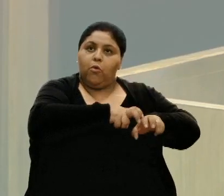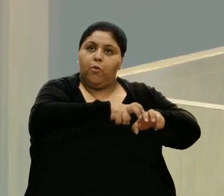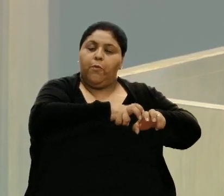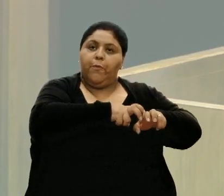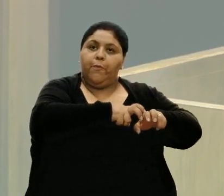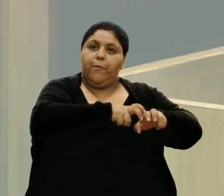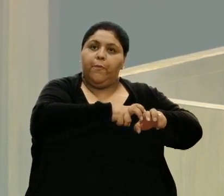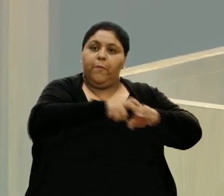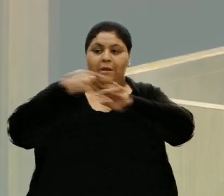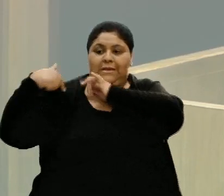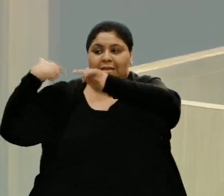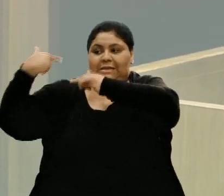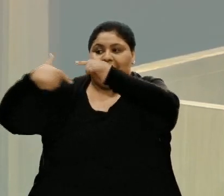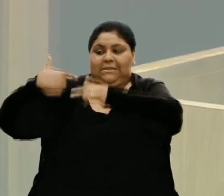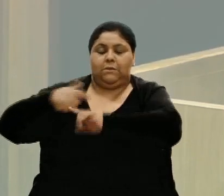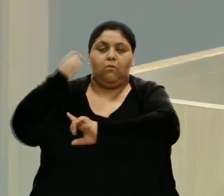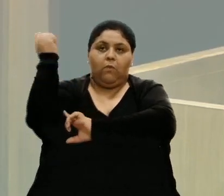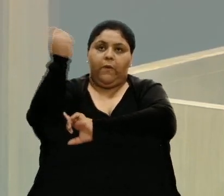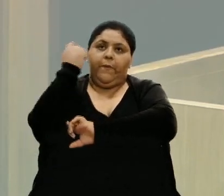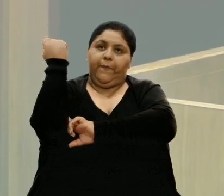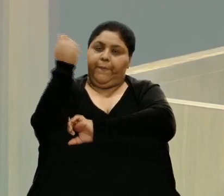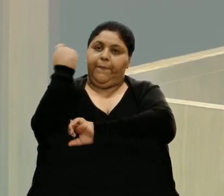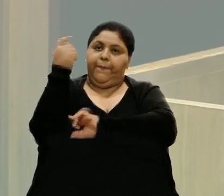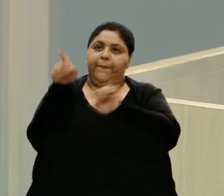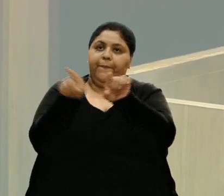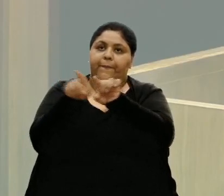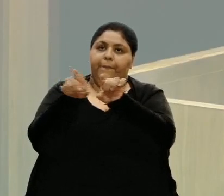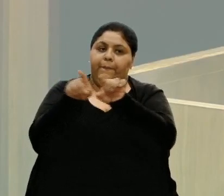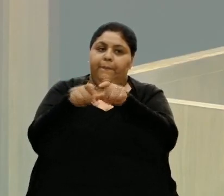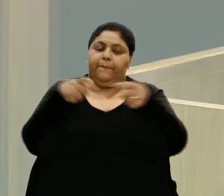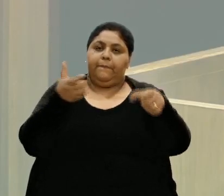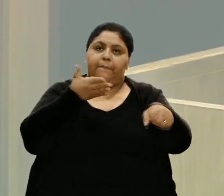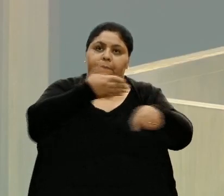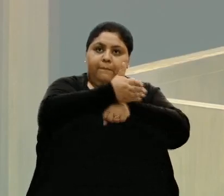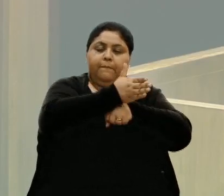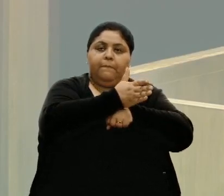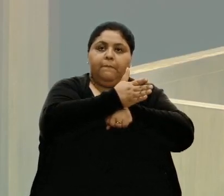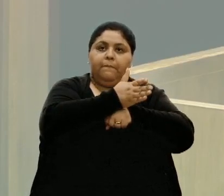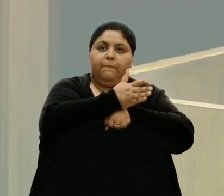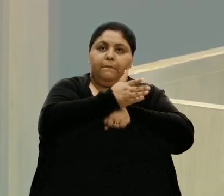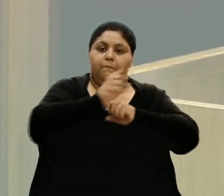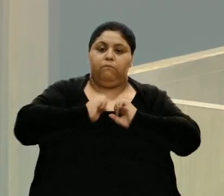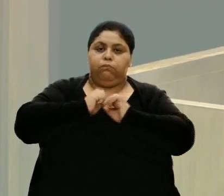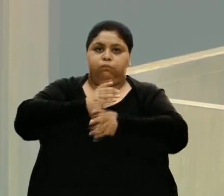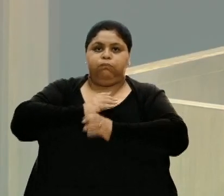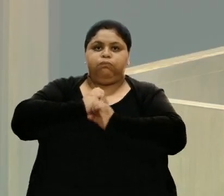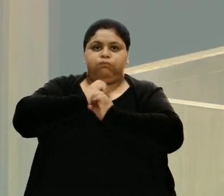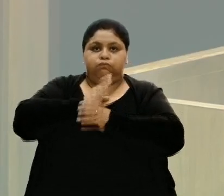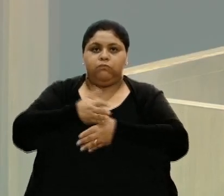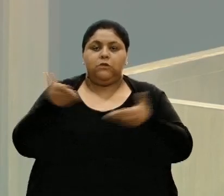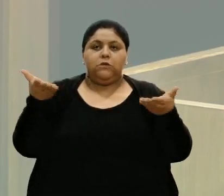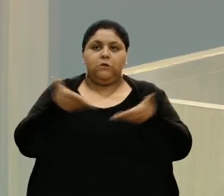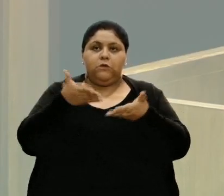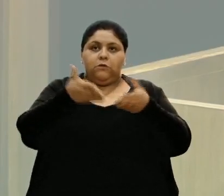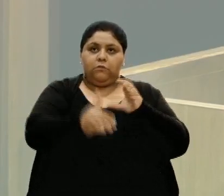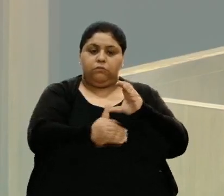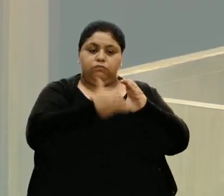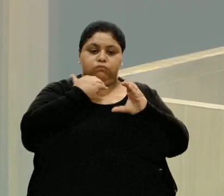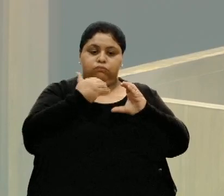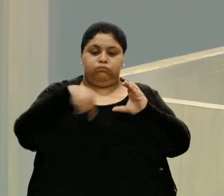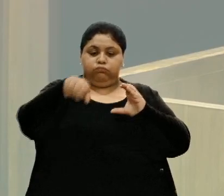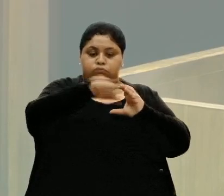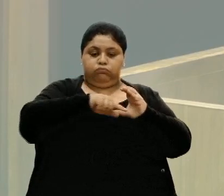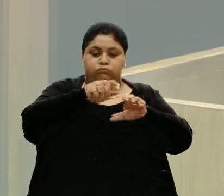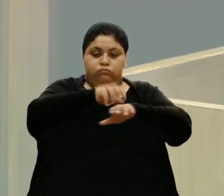da tradição gaúcha, e também grande parte destes empreendimentos já vem recebendo aos nossos